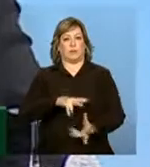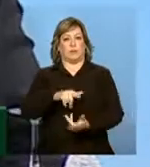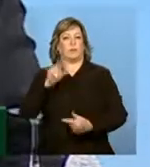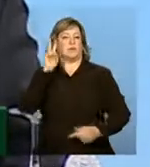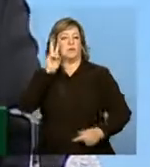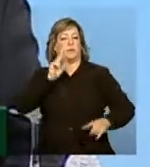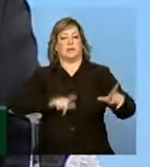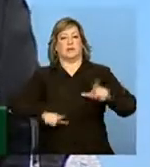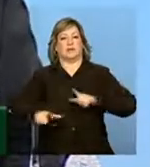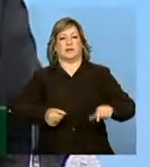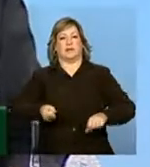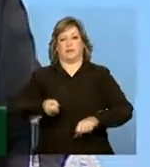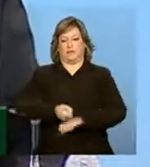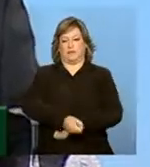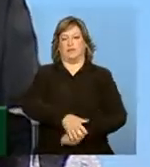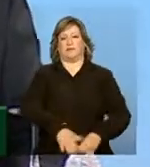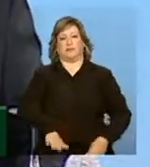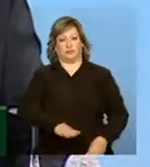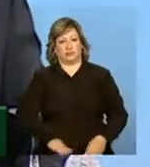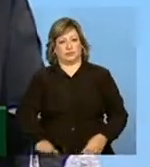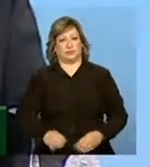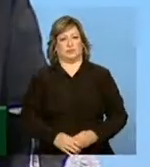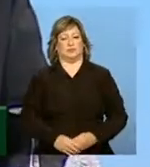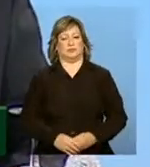Trabalho Infantil.